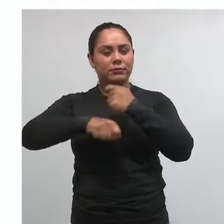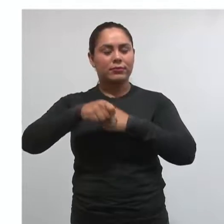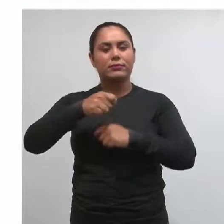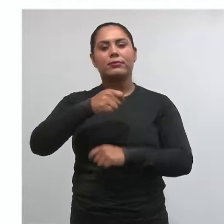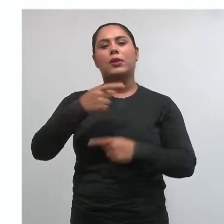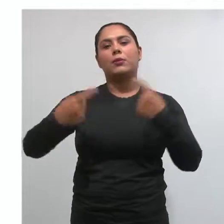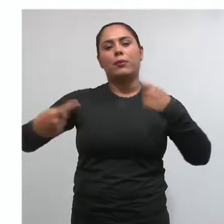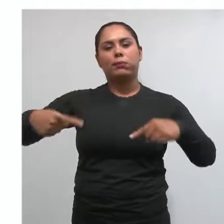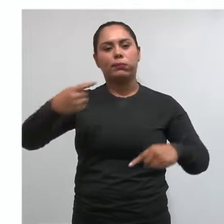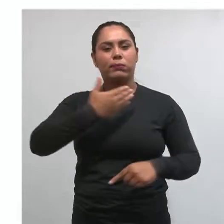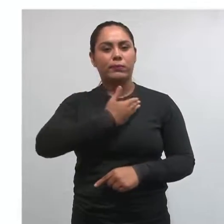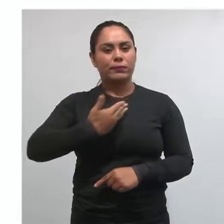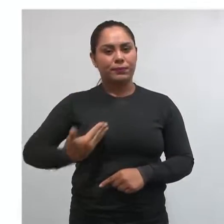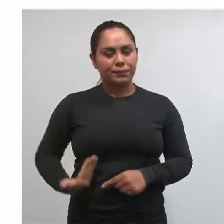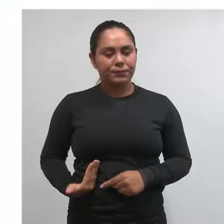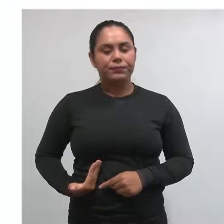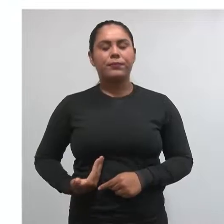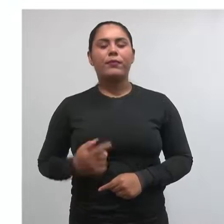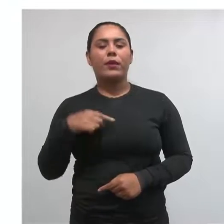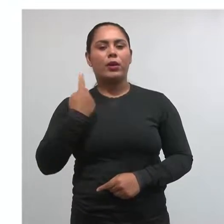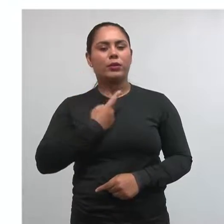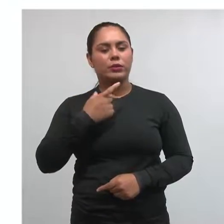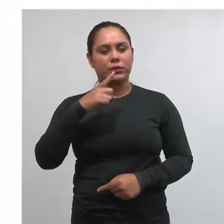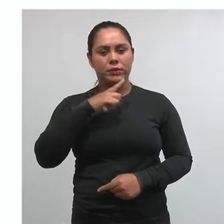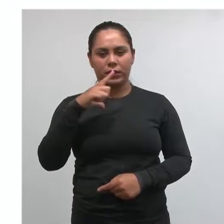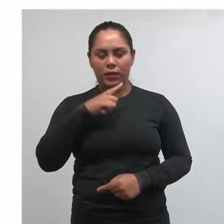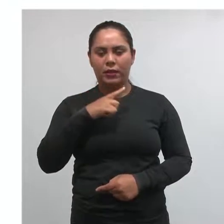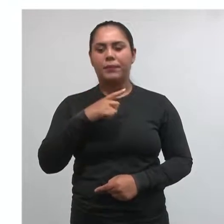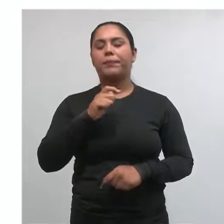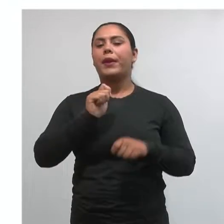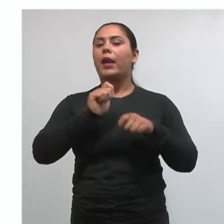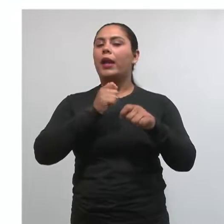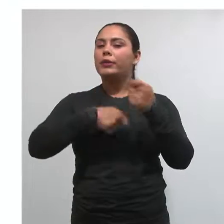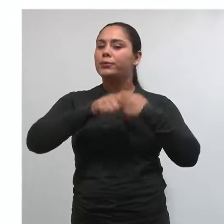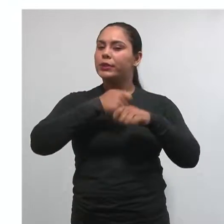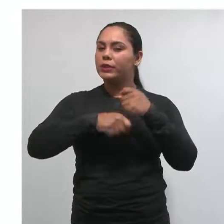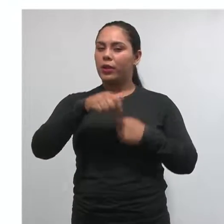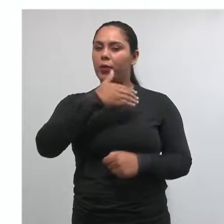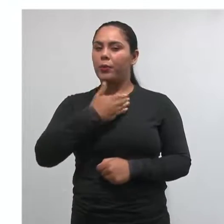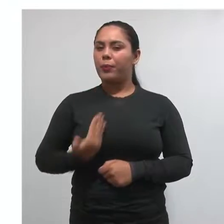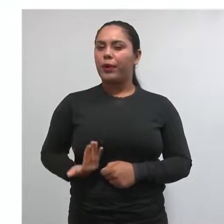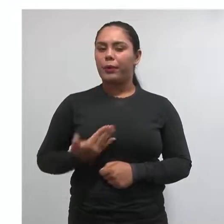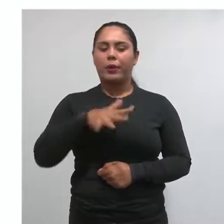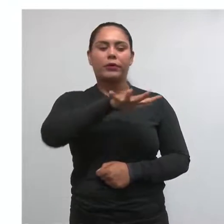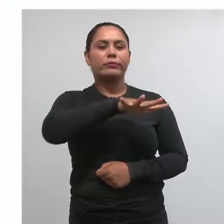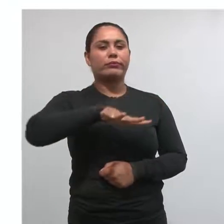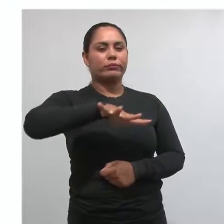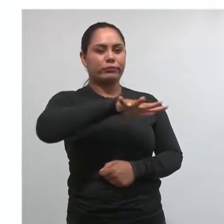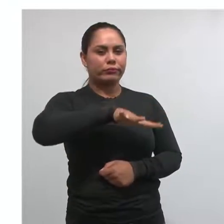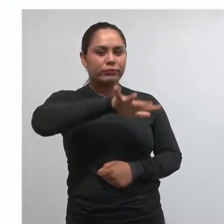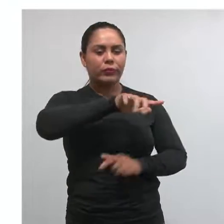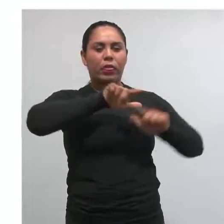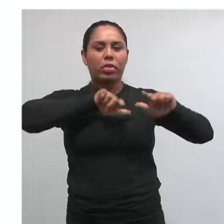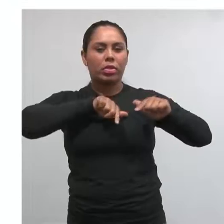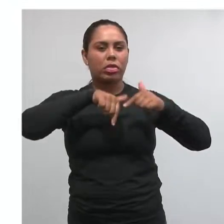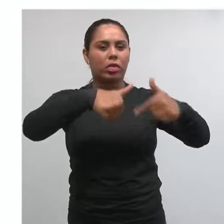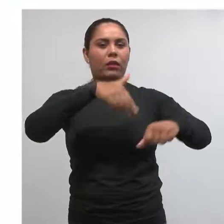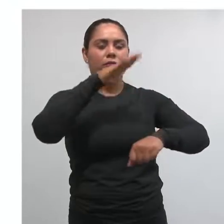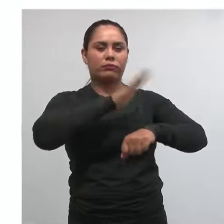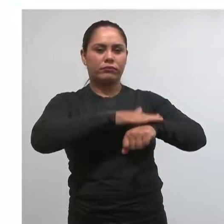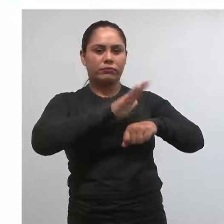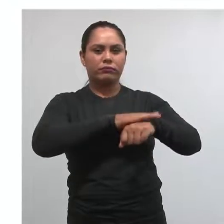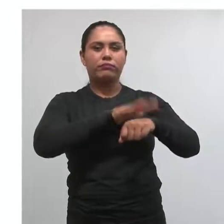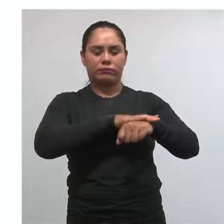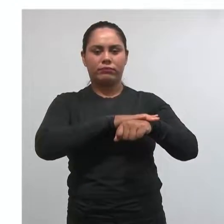políticas públicas. Então, nós temos a administração pública como um espaço de execução pelo